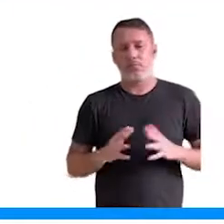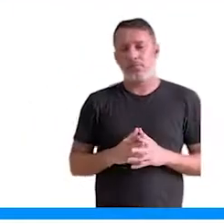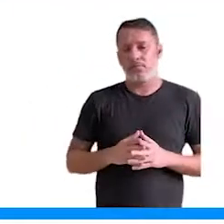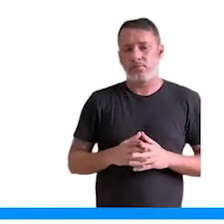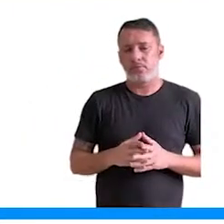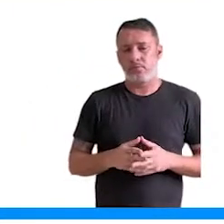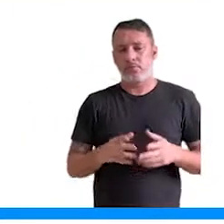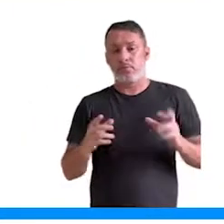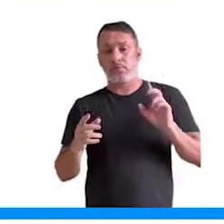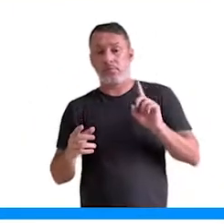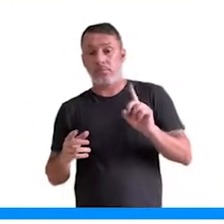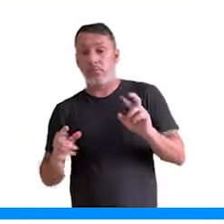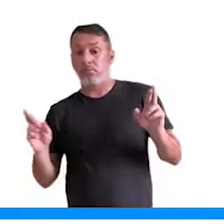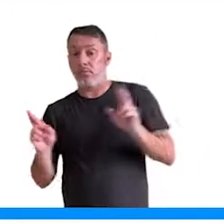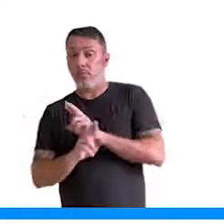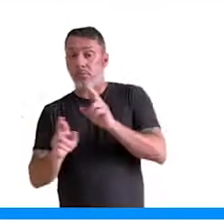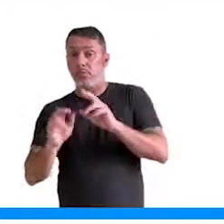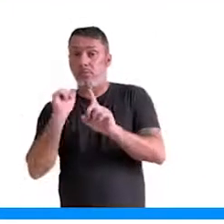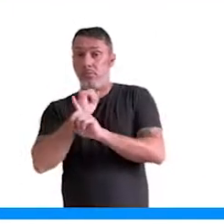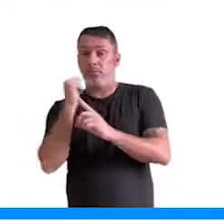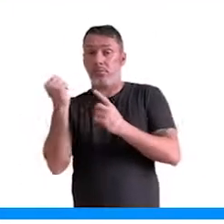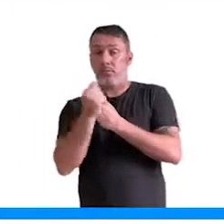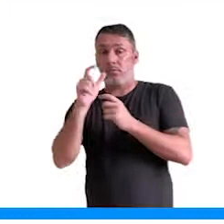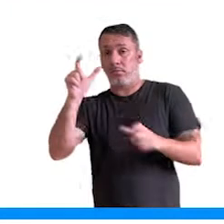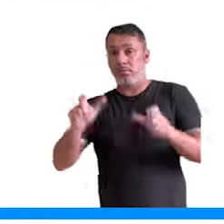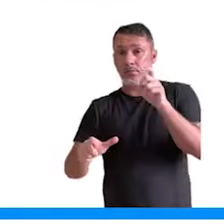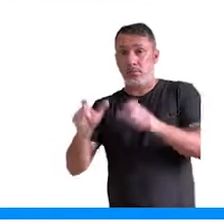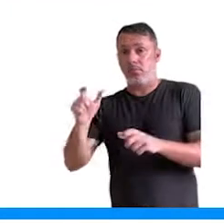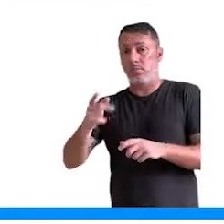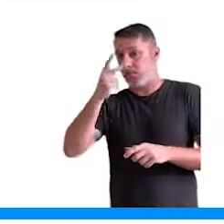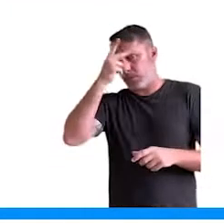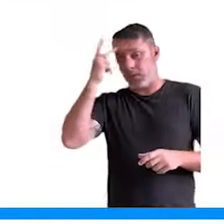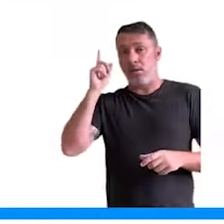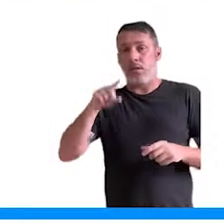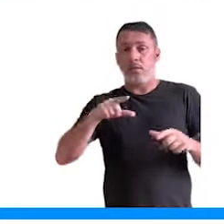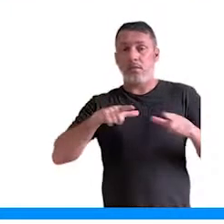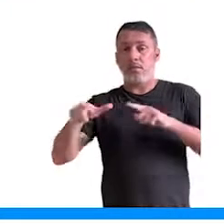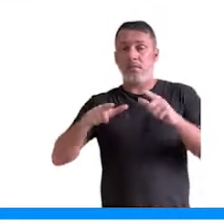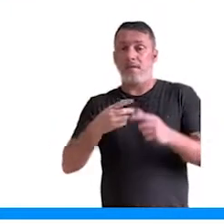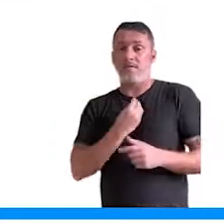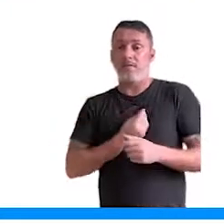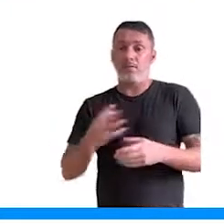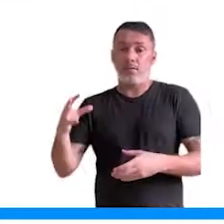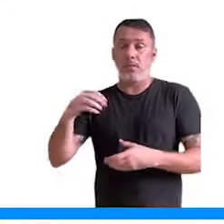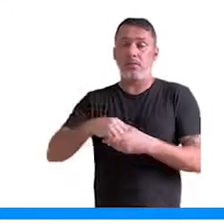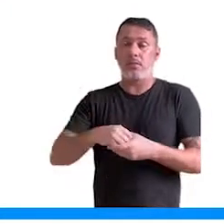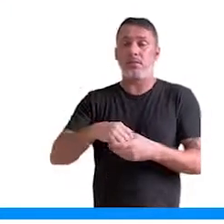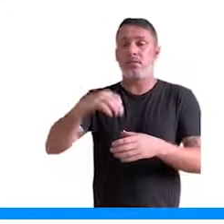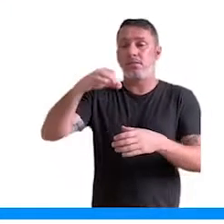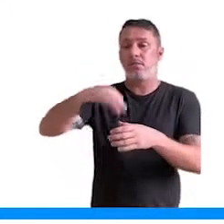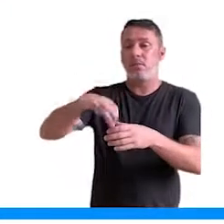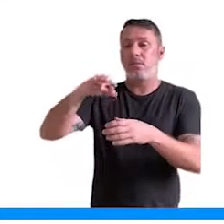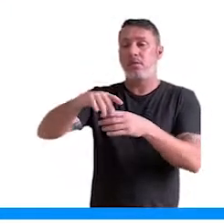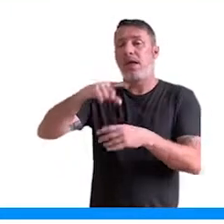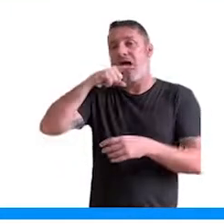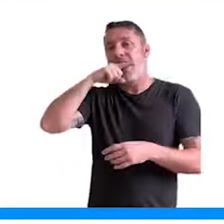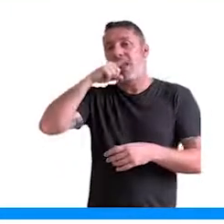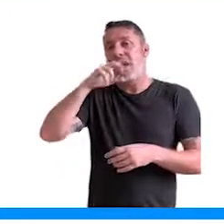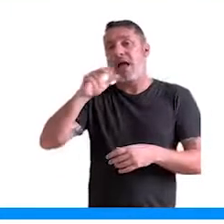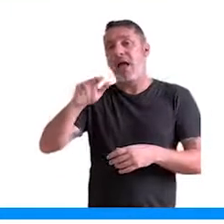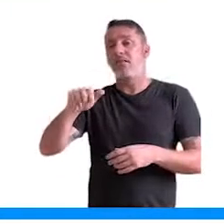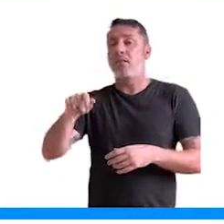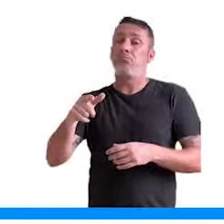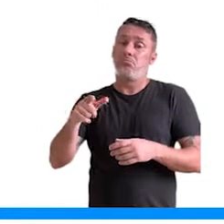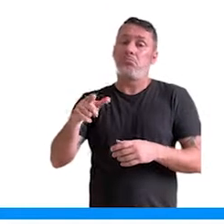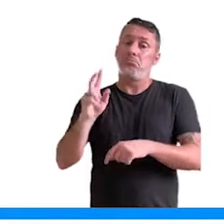dela, né? Relações sociais dos indivíduos que vivem do plantio da cana-de-açúcar. Bom, essa daí a gente